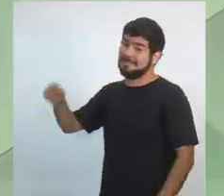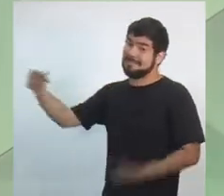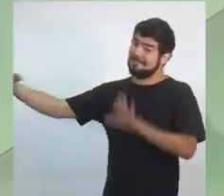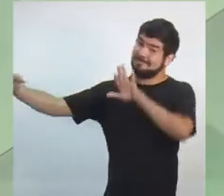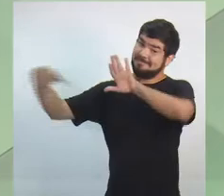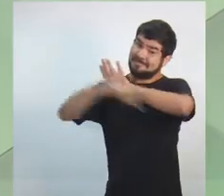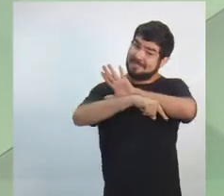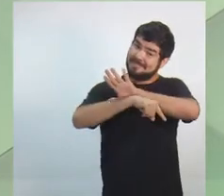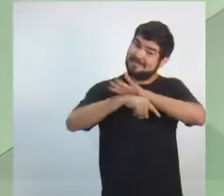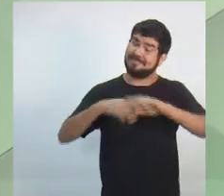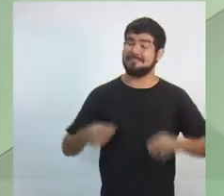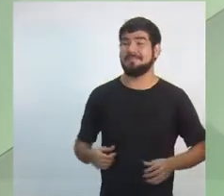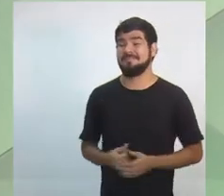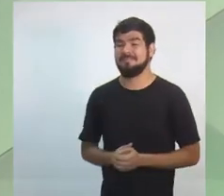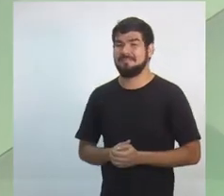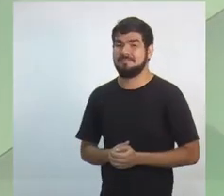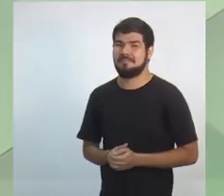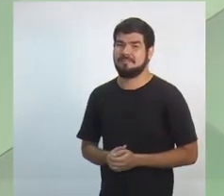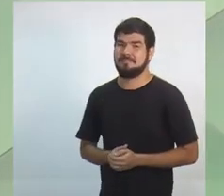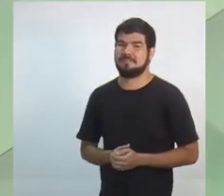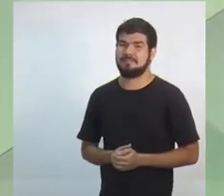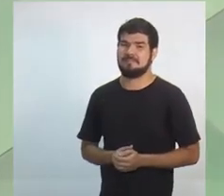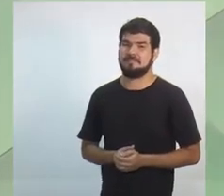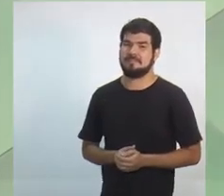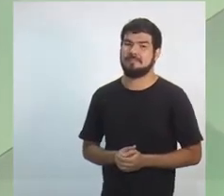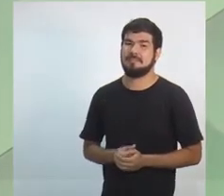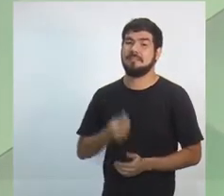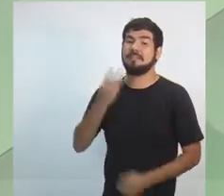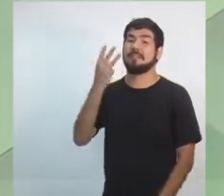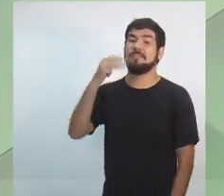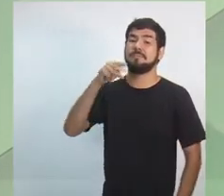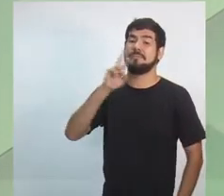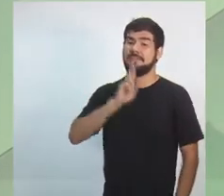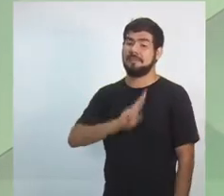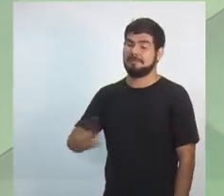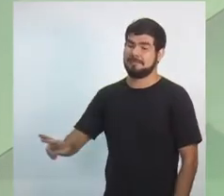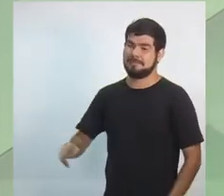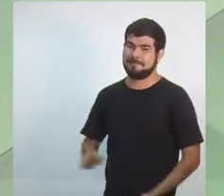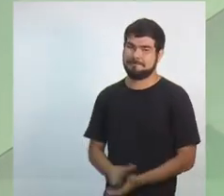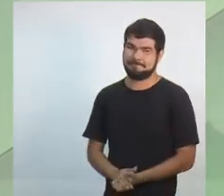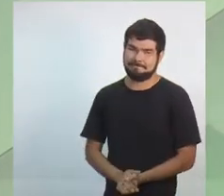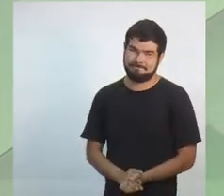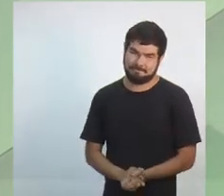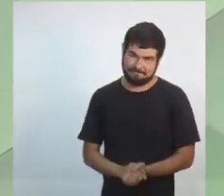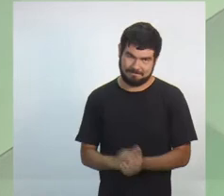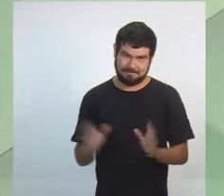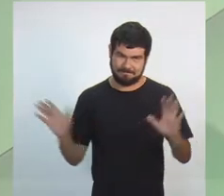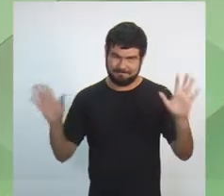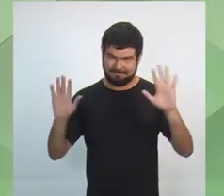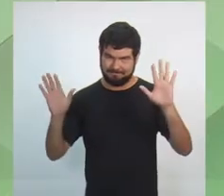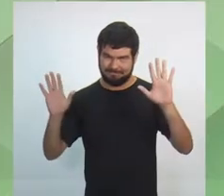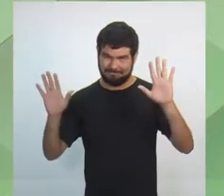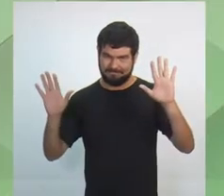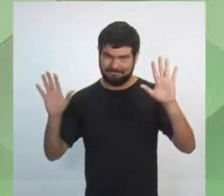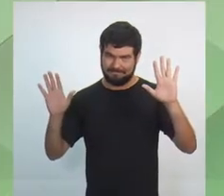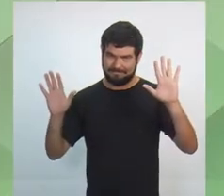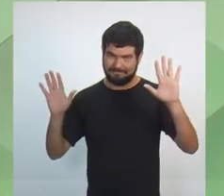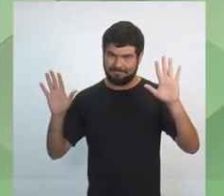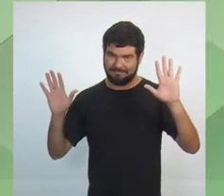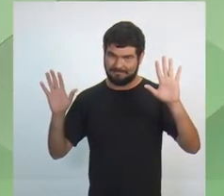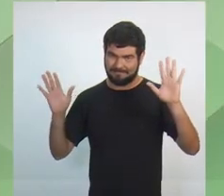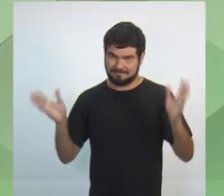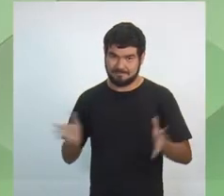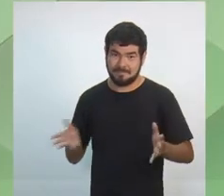pergunta, o questionamento da candidata Lúcia Antônia. 3 minutos na tela, por favor. Bom, candidato. Só um minutinho,